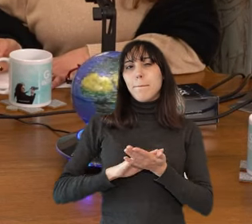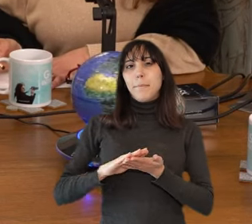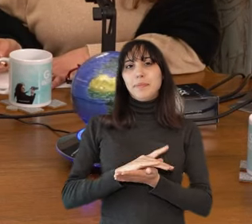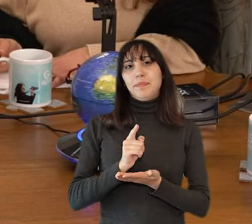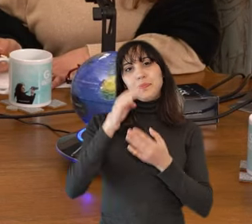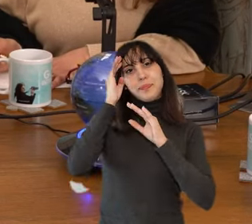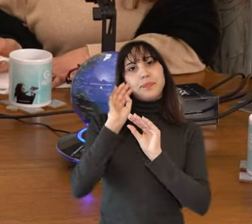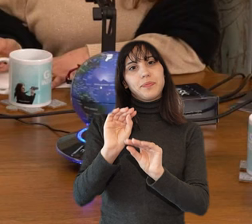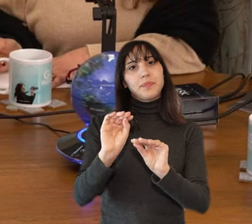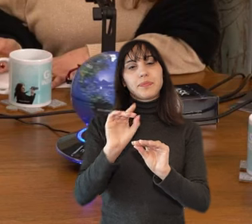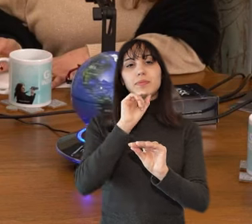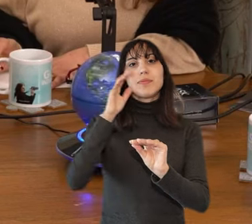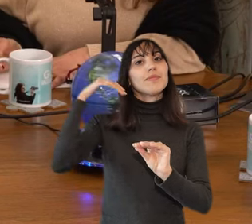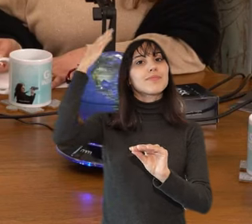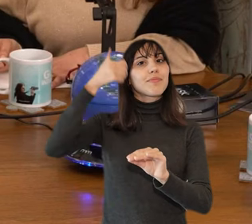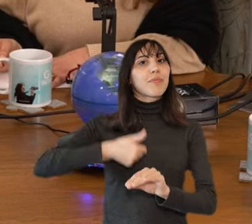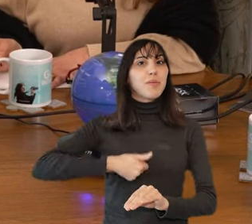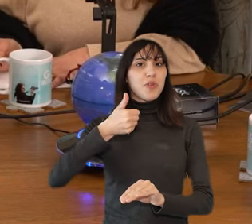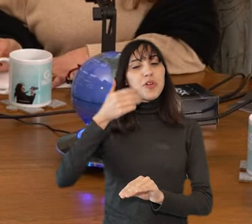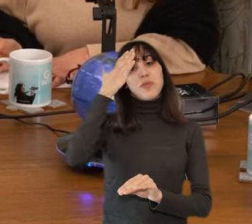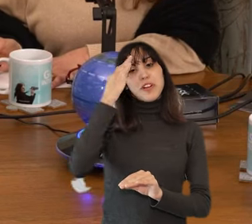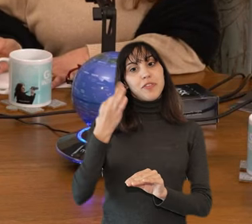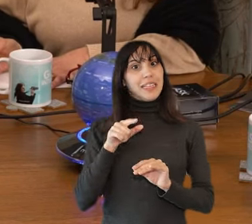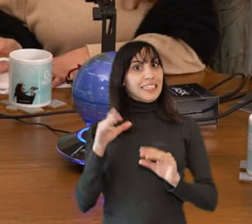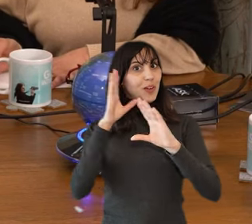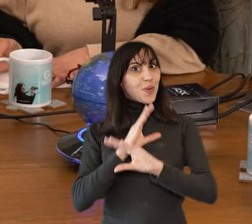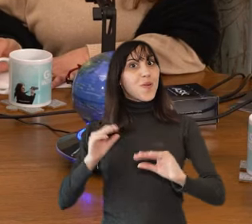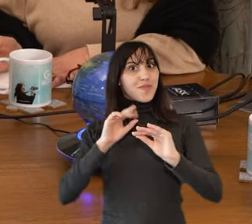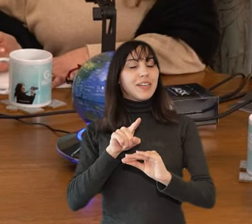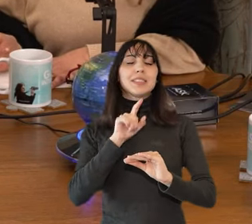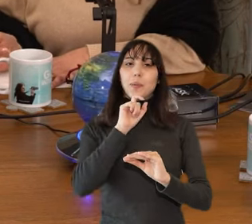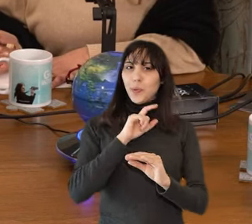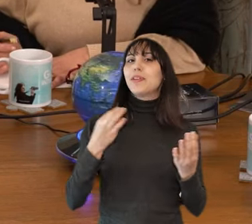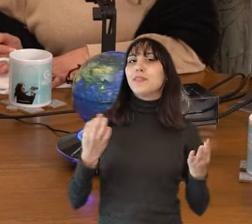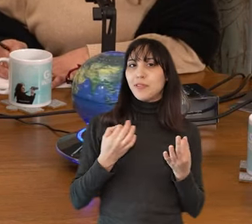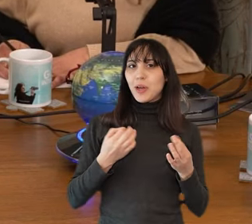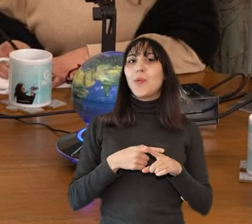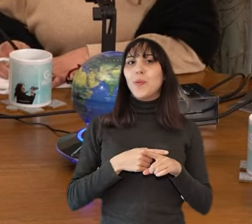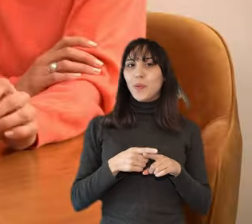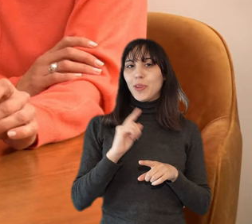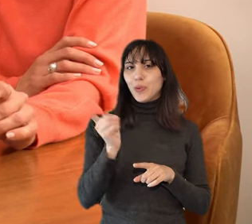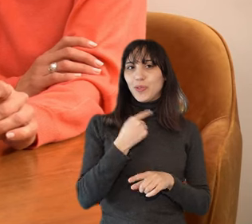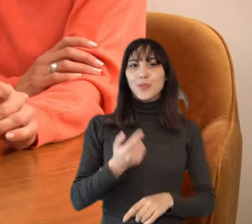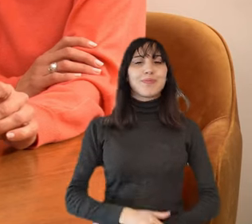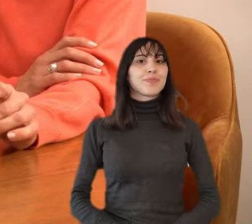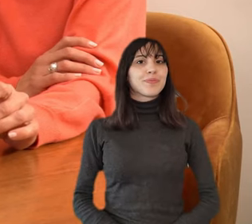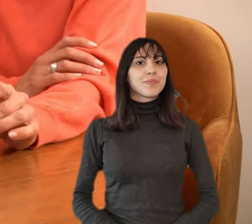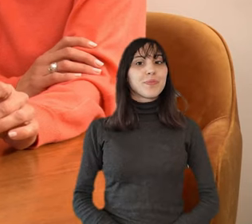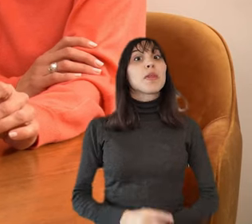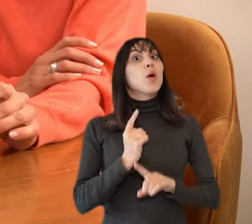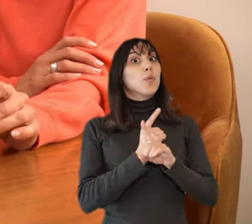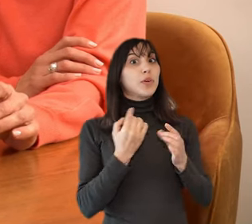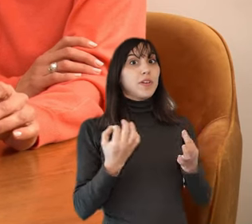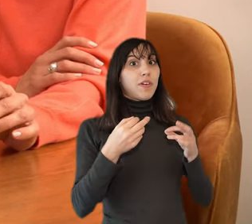podemos realmente ter um futuro melhor então acho que esta conversa pode ser do interesse de todos até porque a